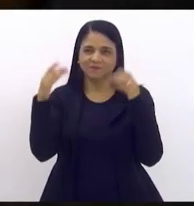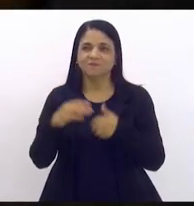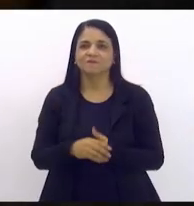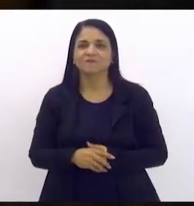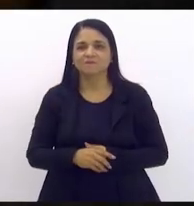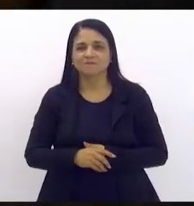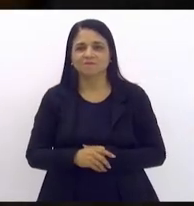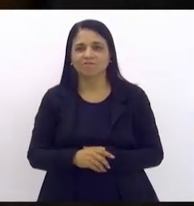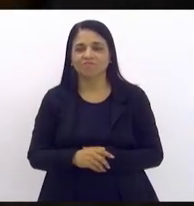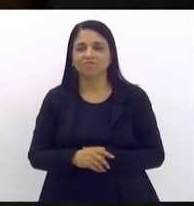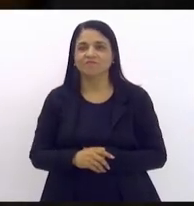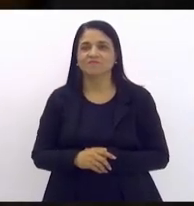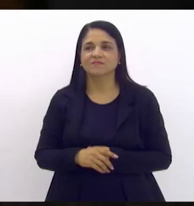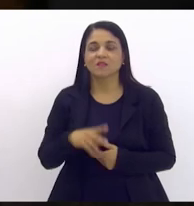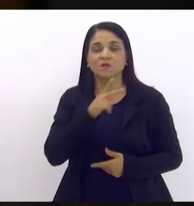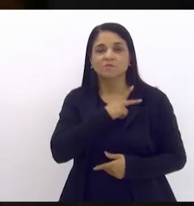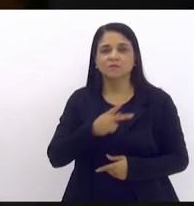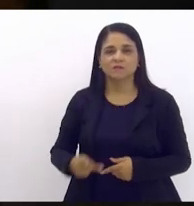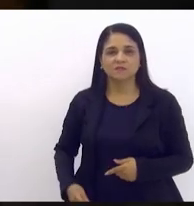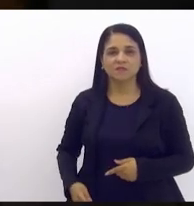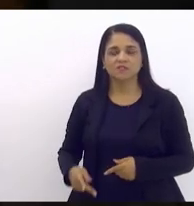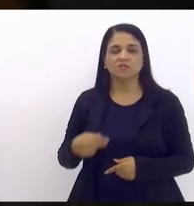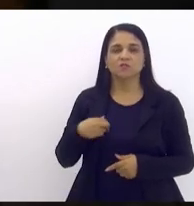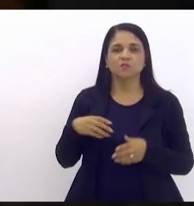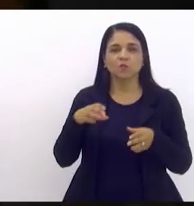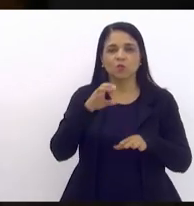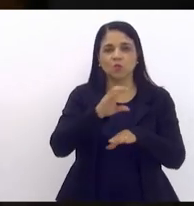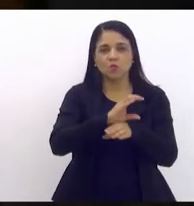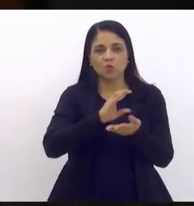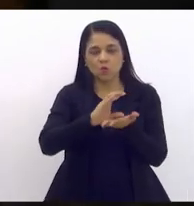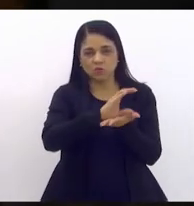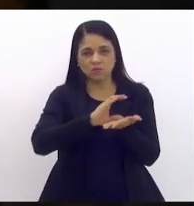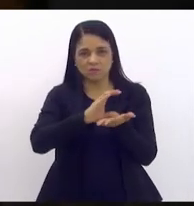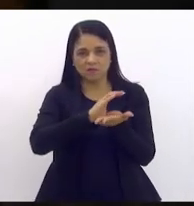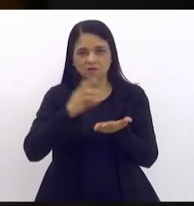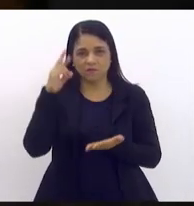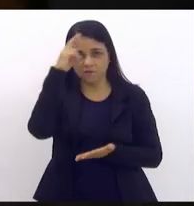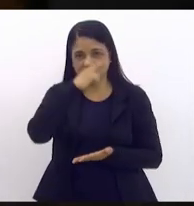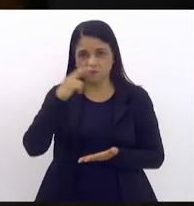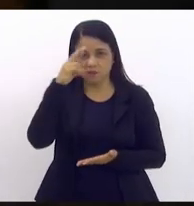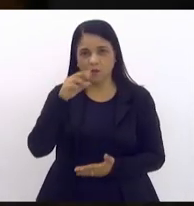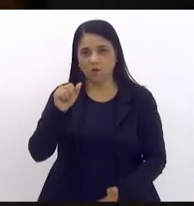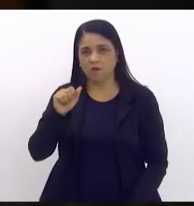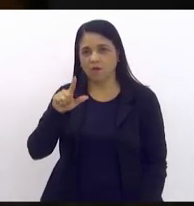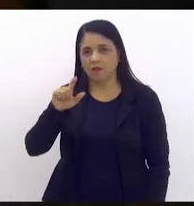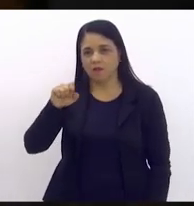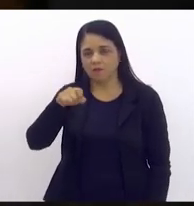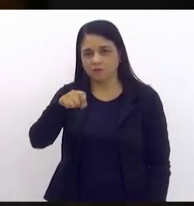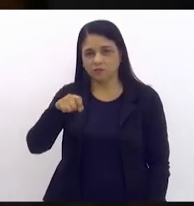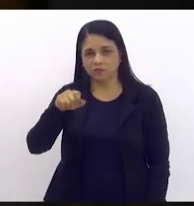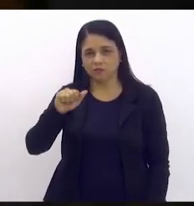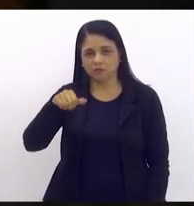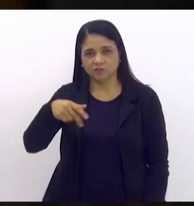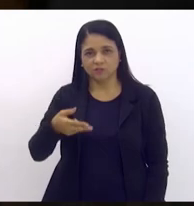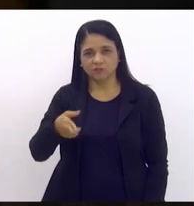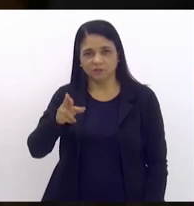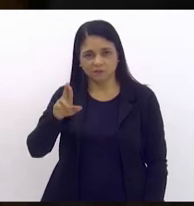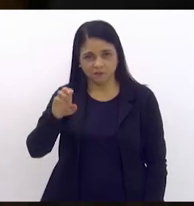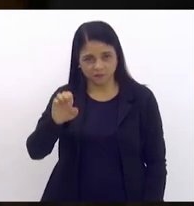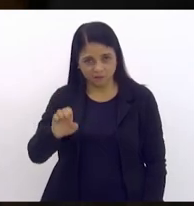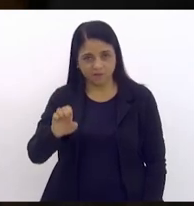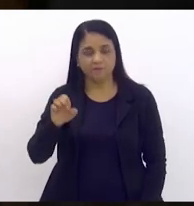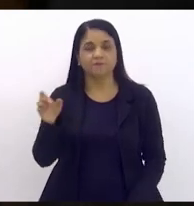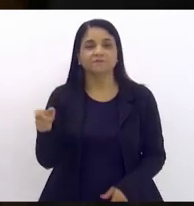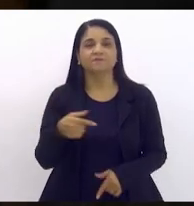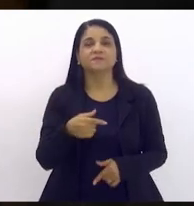o presidente do Conselho Fiscal, que está acompanhando a votação, e o Alexandre Família, que é morador ali da Redondeza. E é como